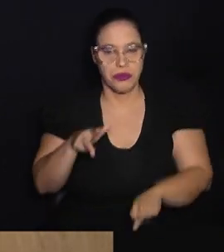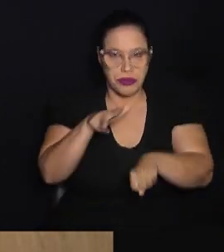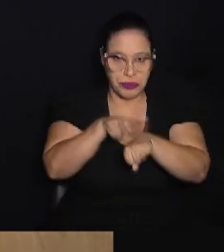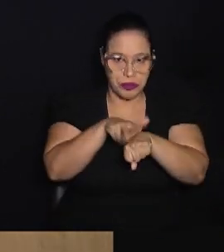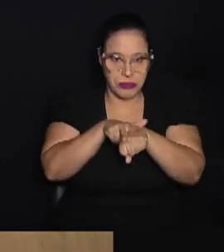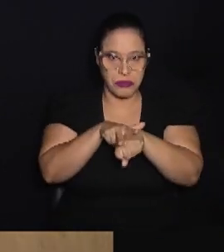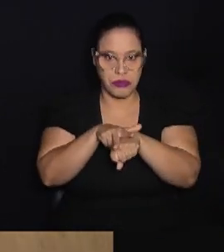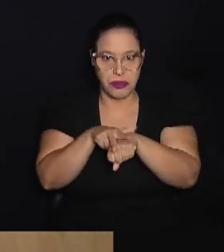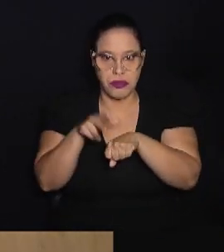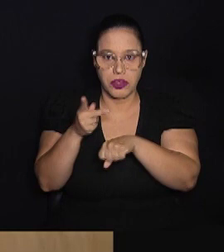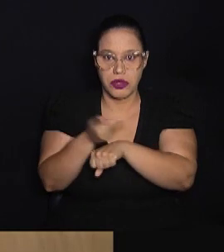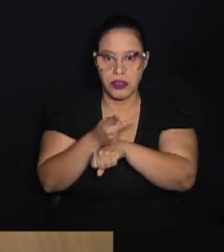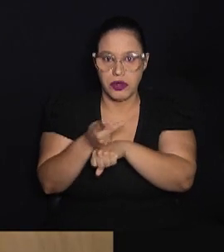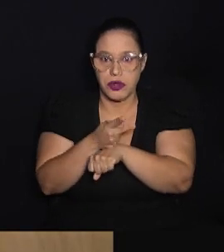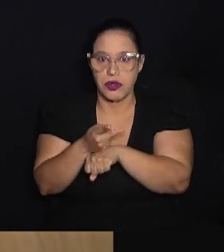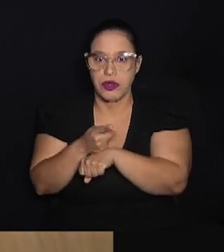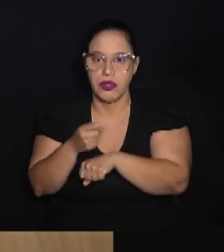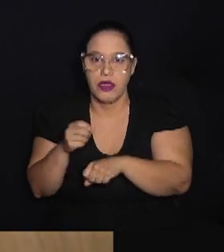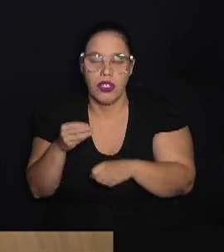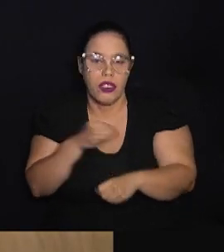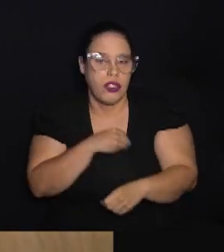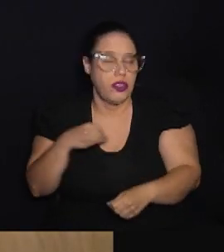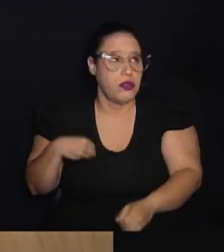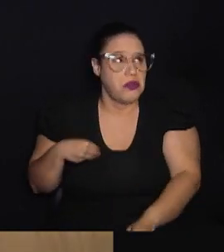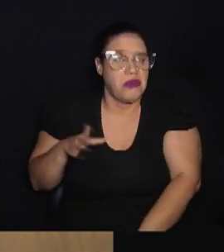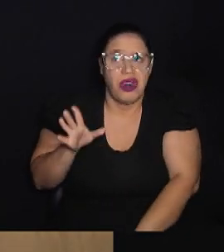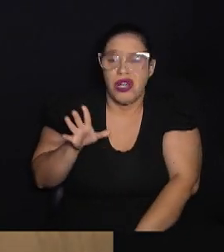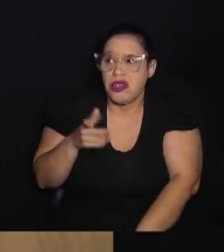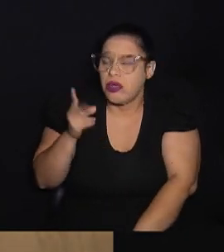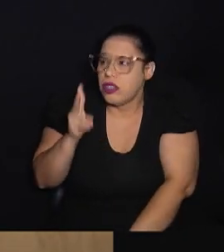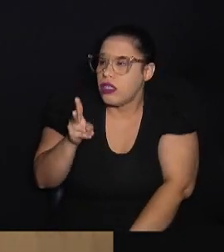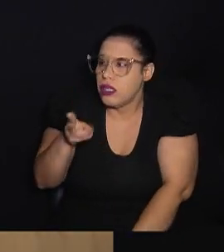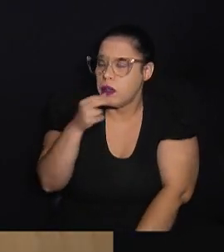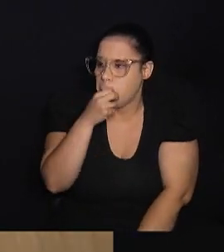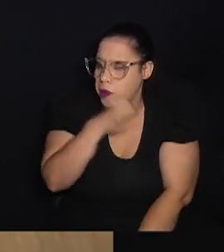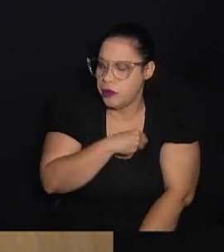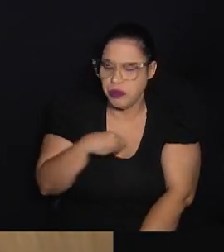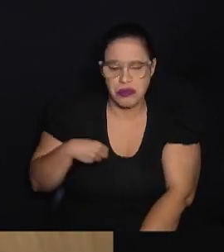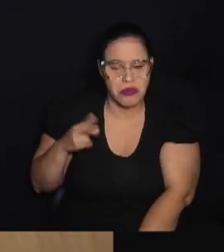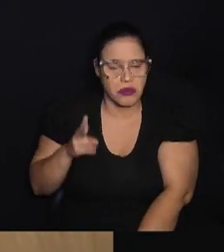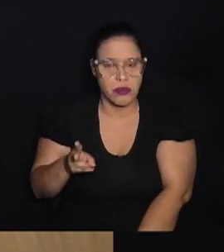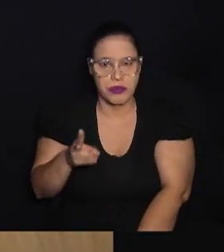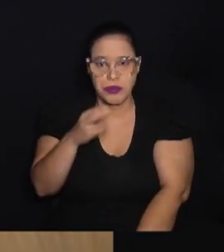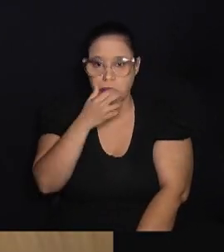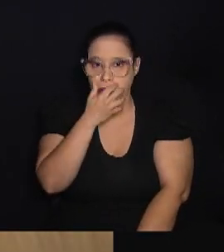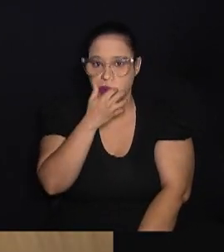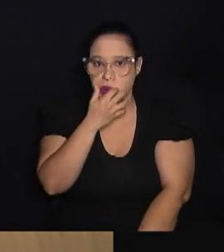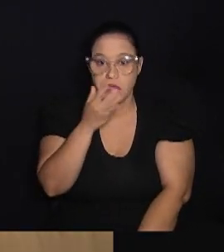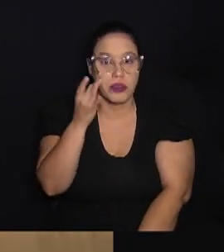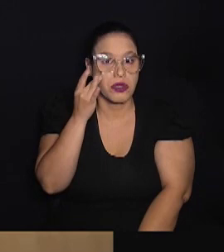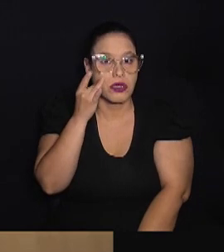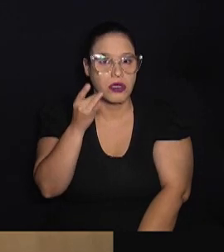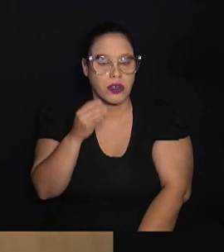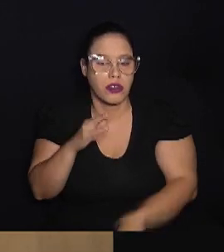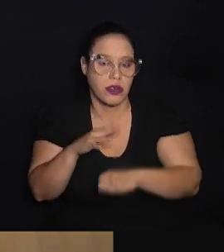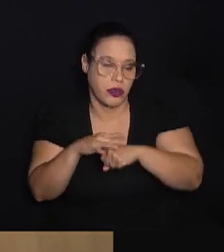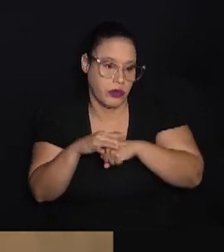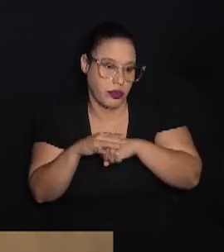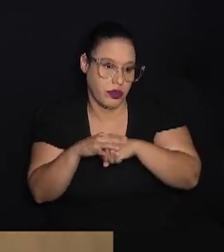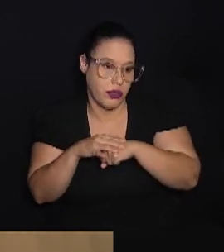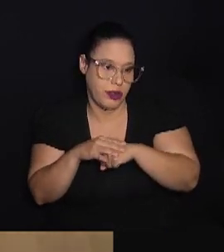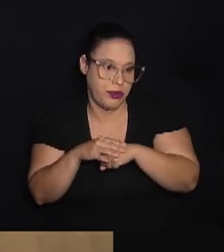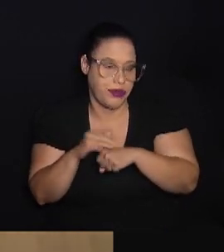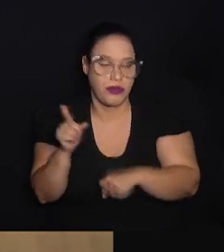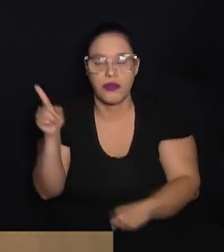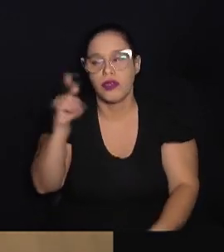elas procuram fazer, mas eu faço exame de rotina. O exame de rotina, ele vai detectar a doença. Ele não